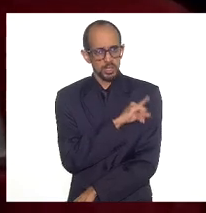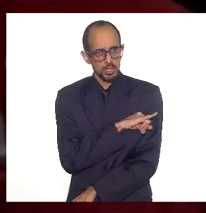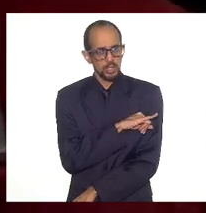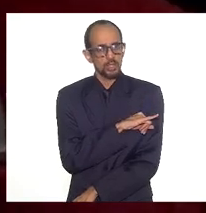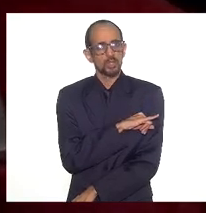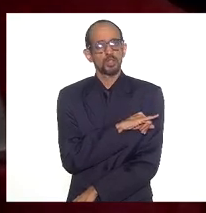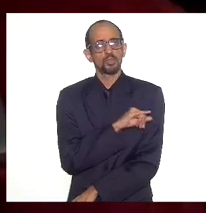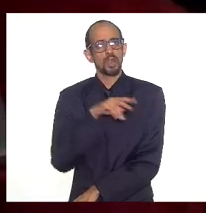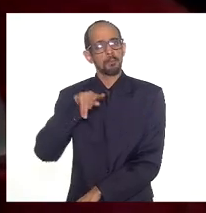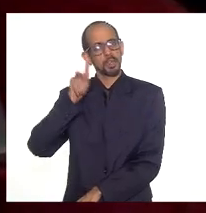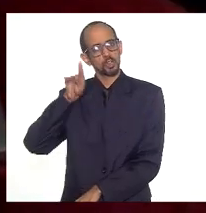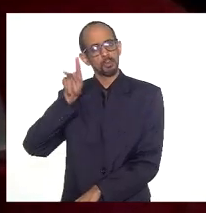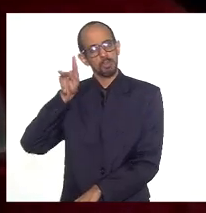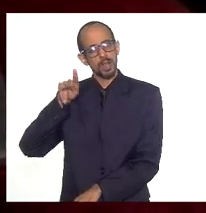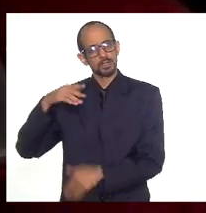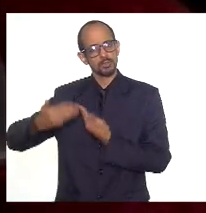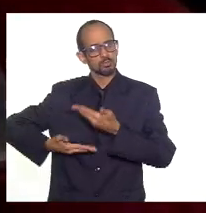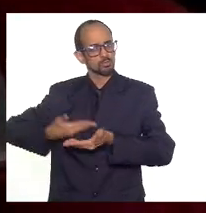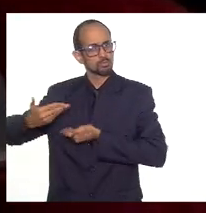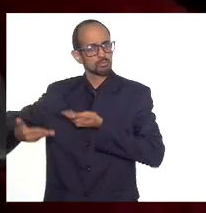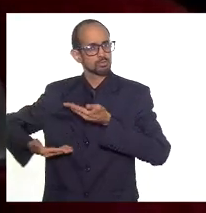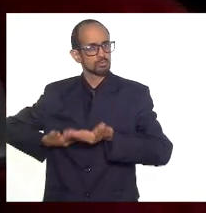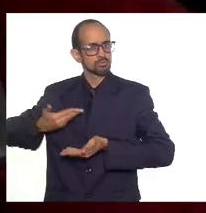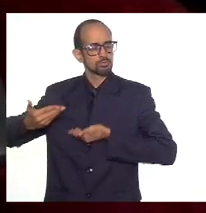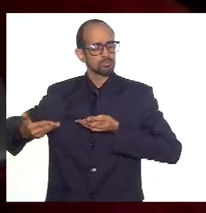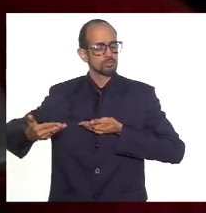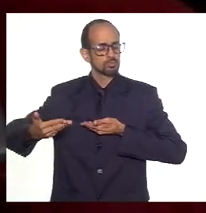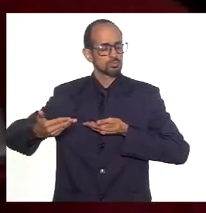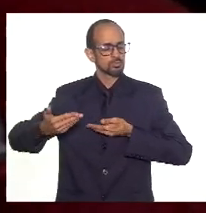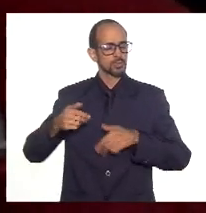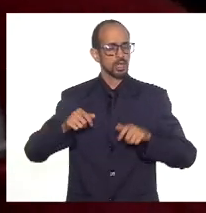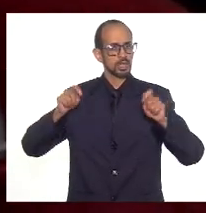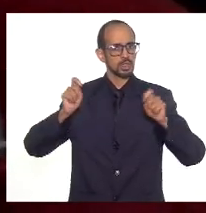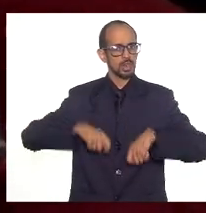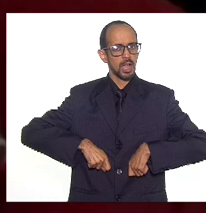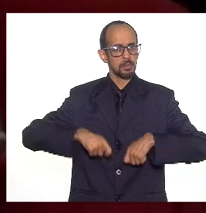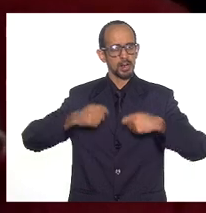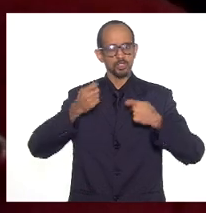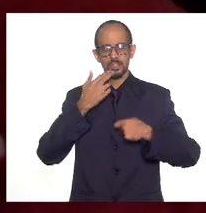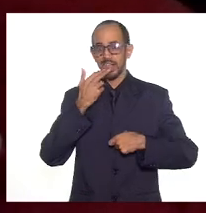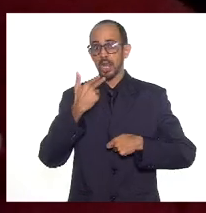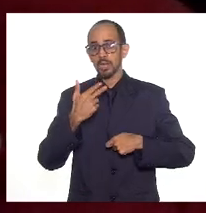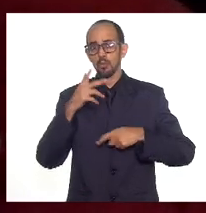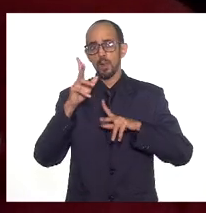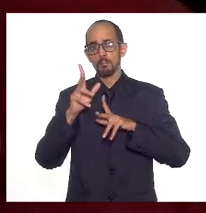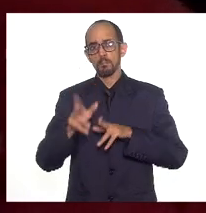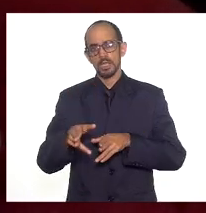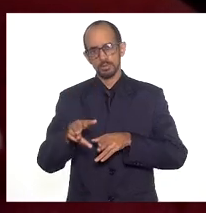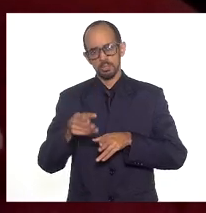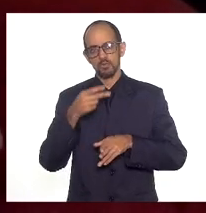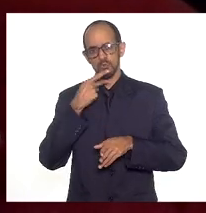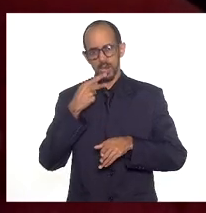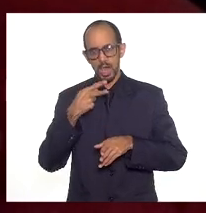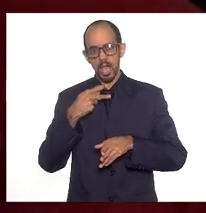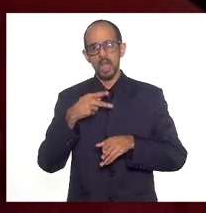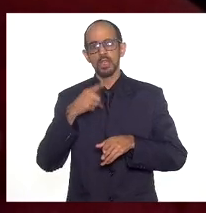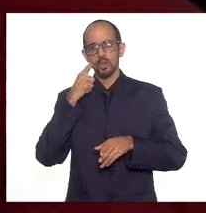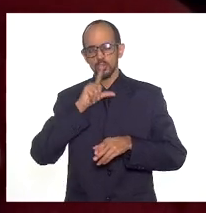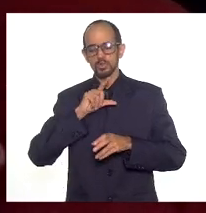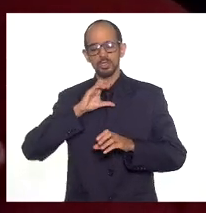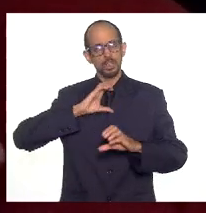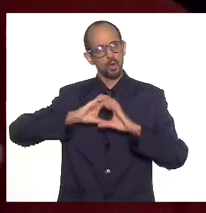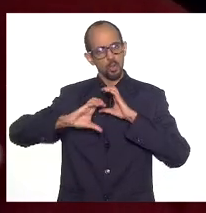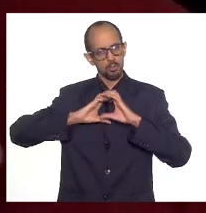Rio de Janeiro, né, onde que a gente possa estar falando as mesmas línguas e